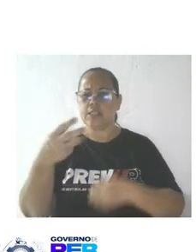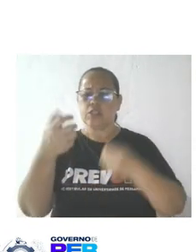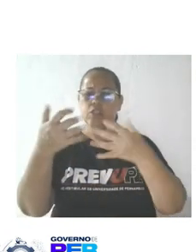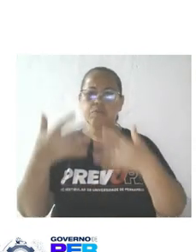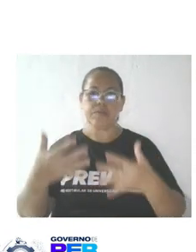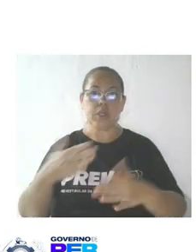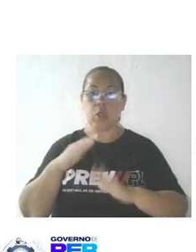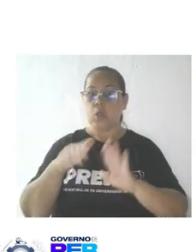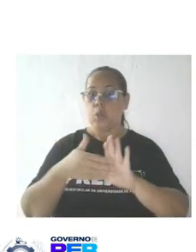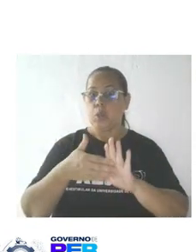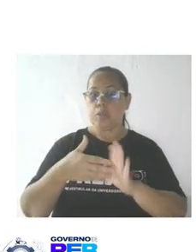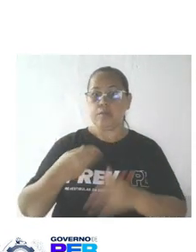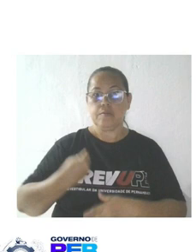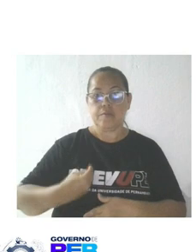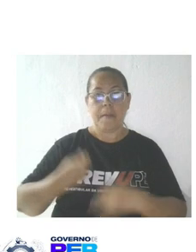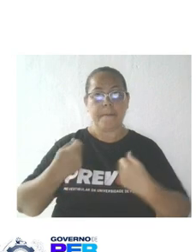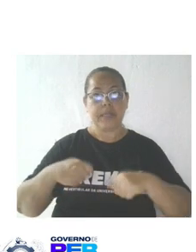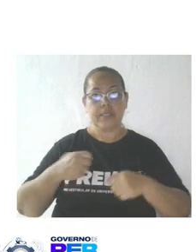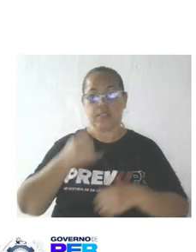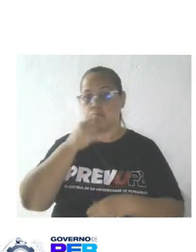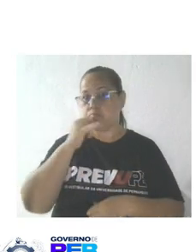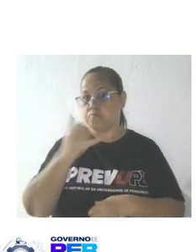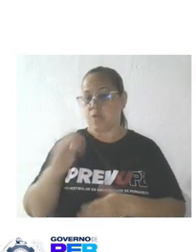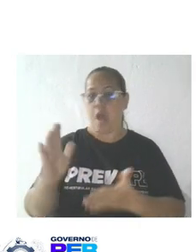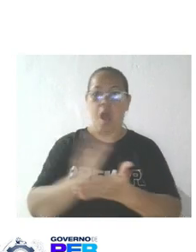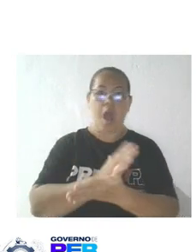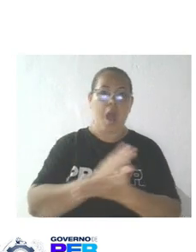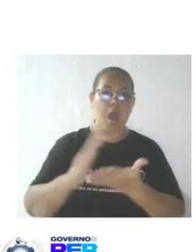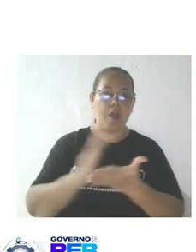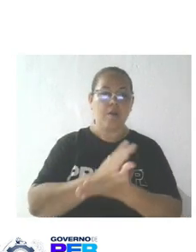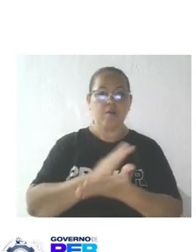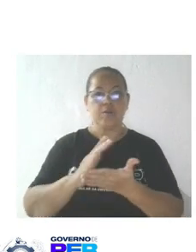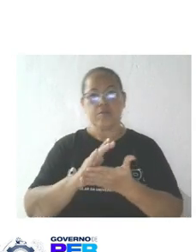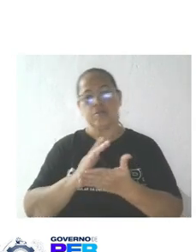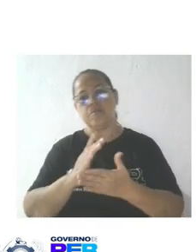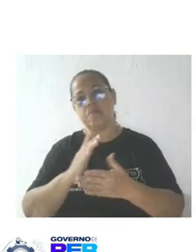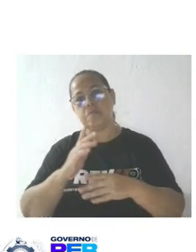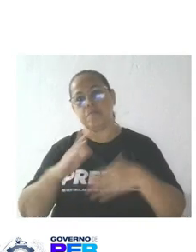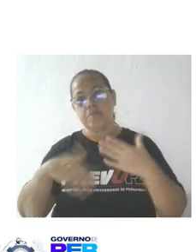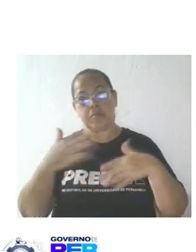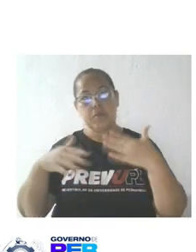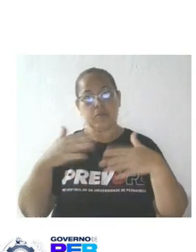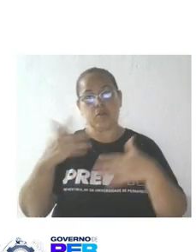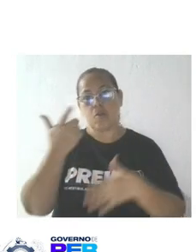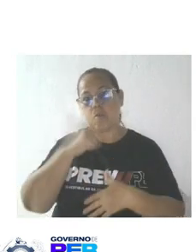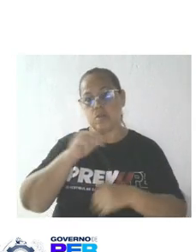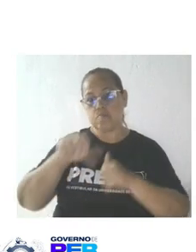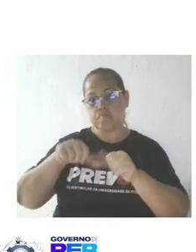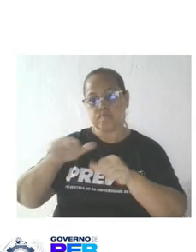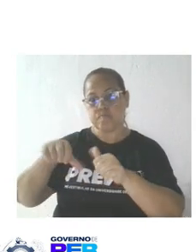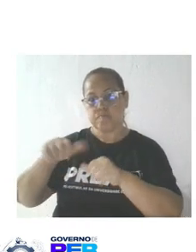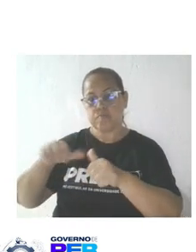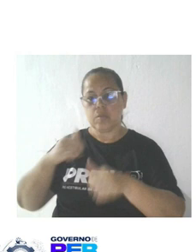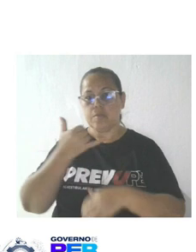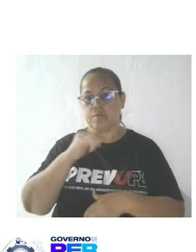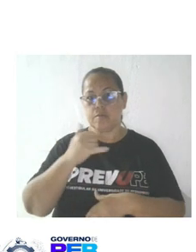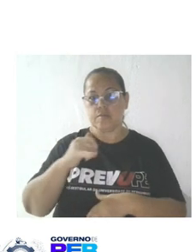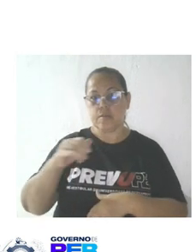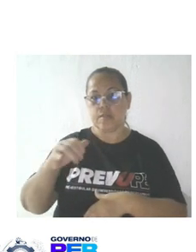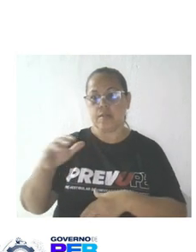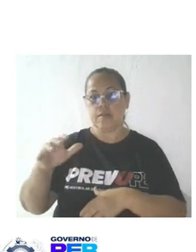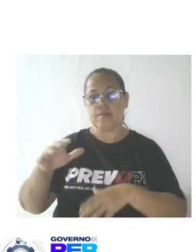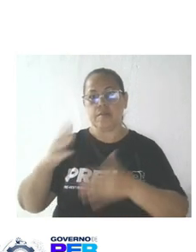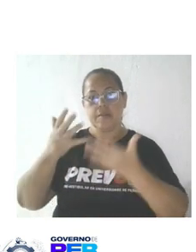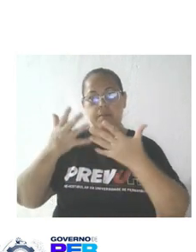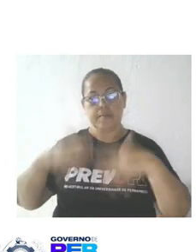Todos os seres vivos precisam de energia. Alguns são considerados produtores, quando conseguem converter a energia disponível na natureza para os compostos